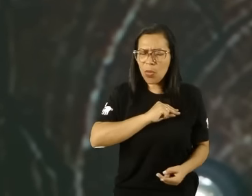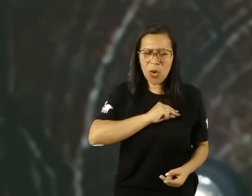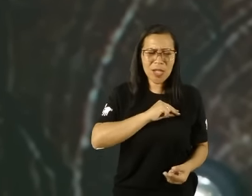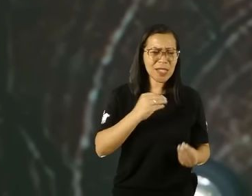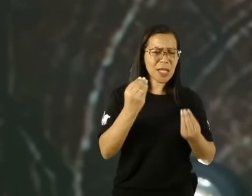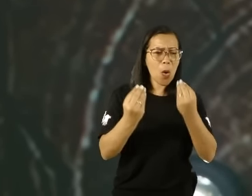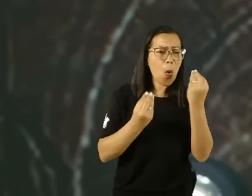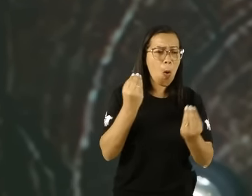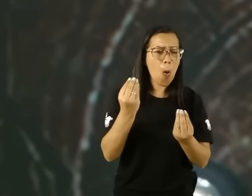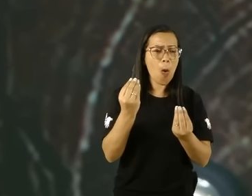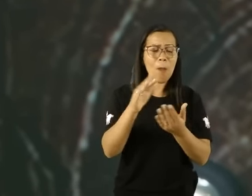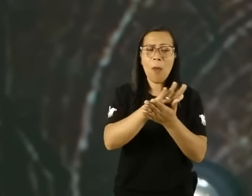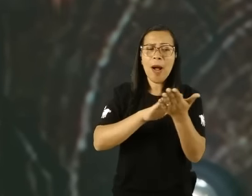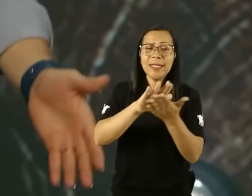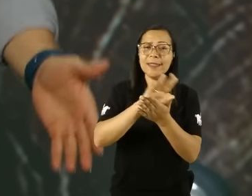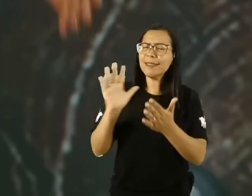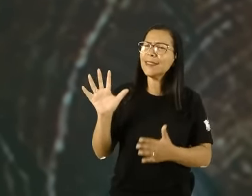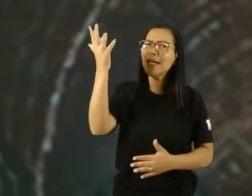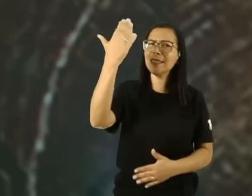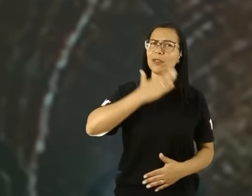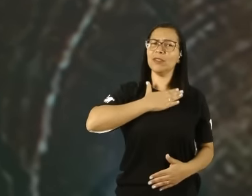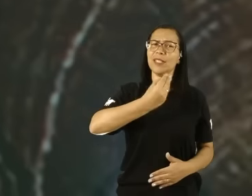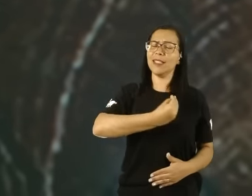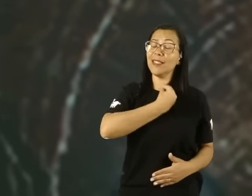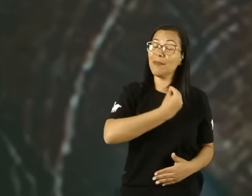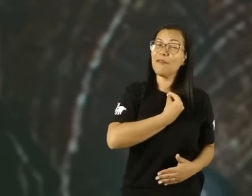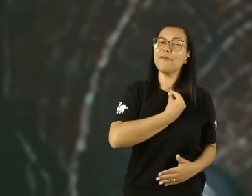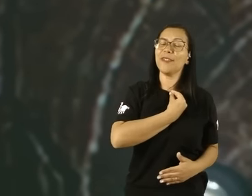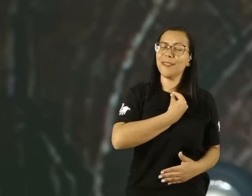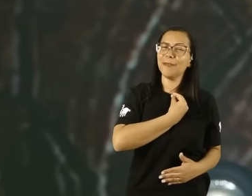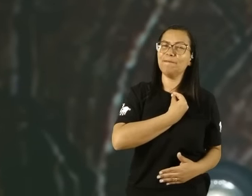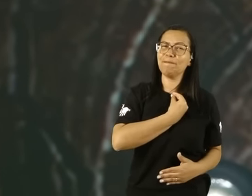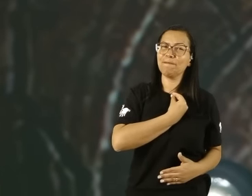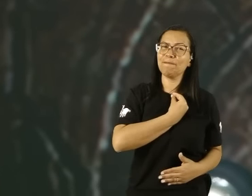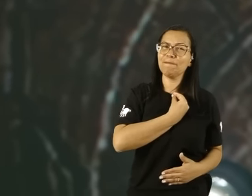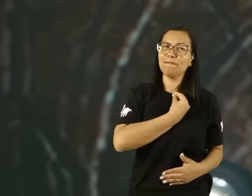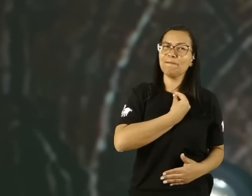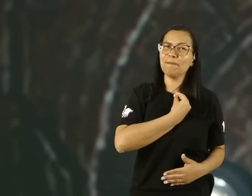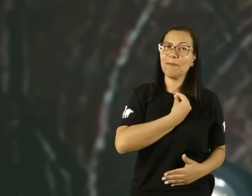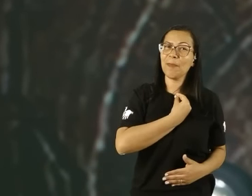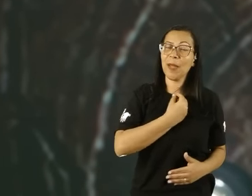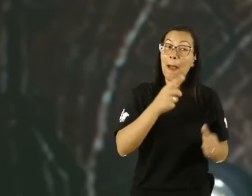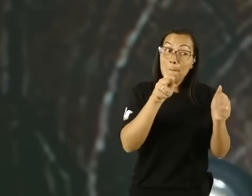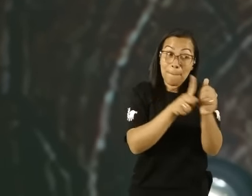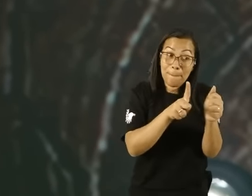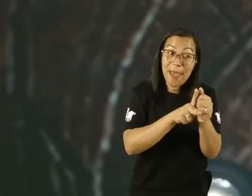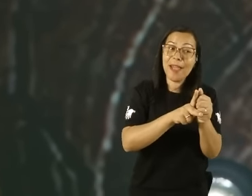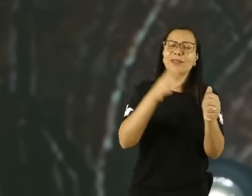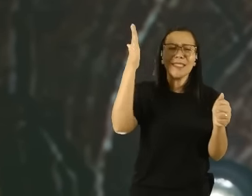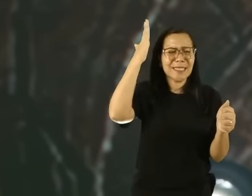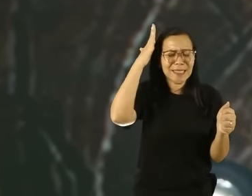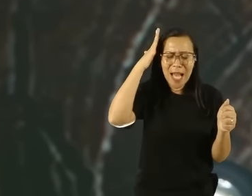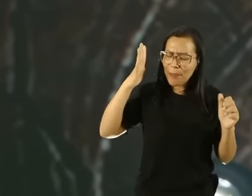passando vergonha porque ele diz que sabe fazer, e Deus está dizendo: não vai entrar peixe. Você pode dominar técnica, você